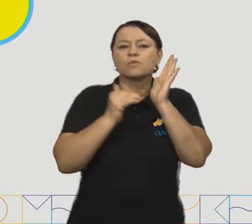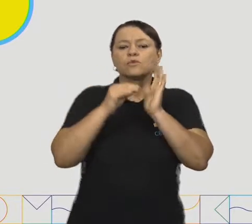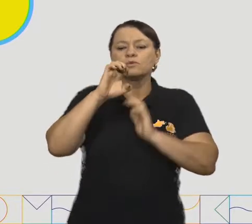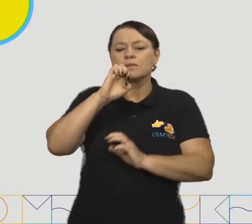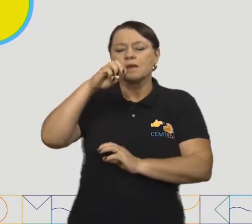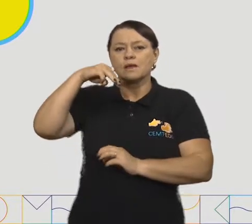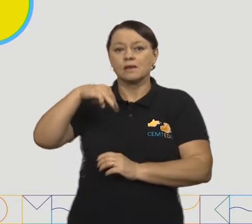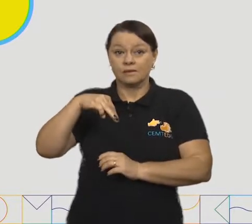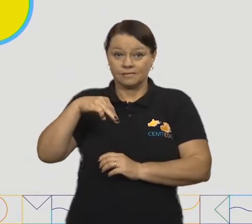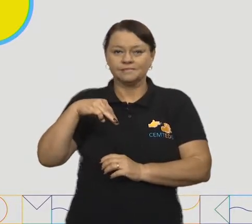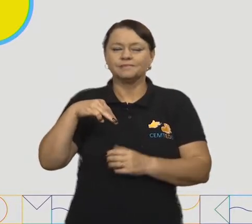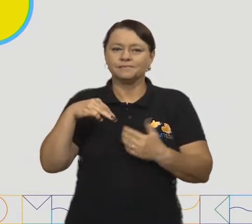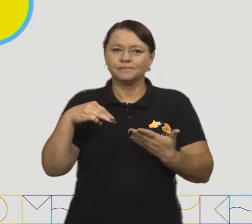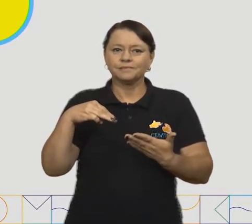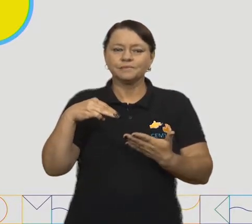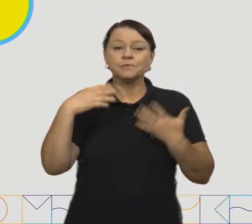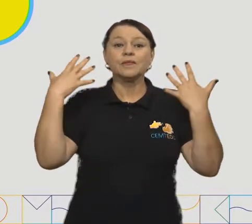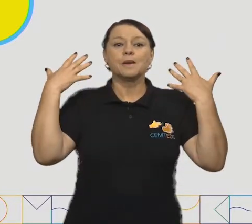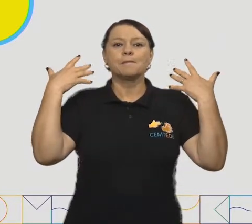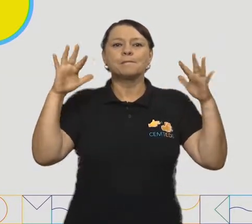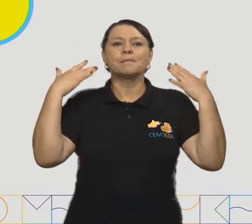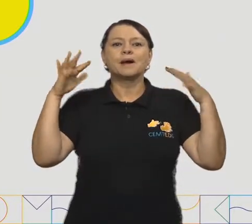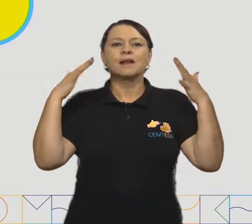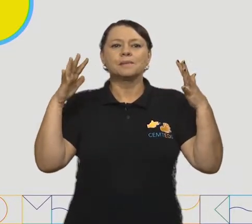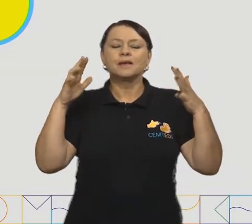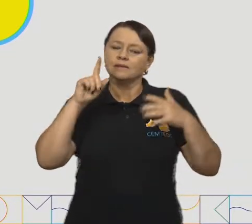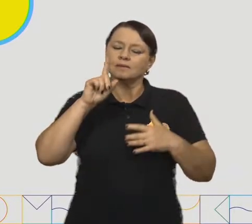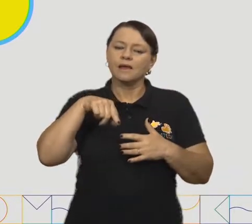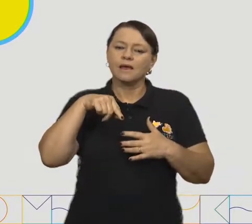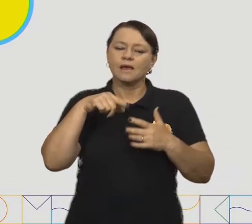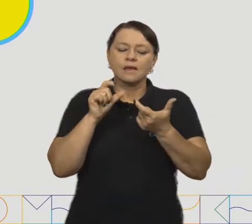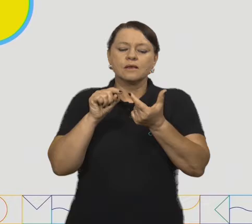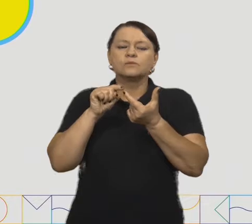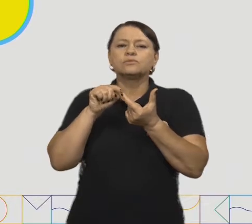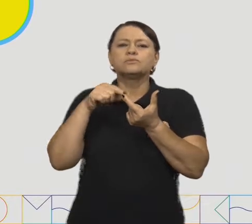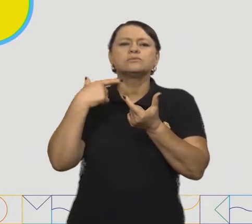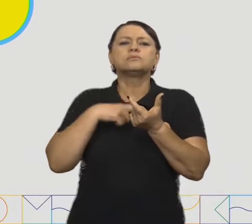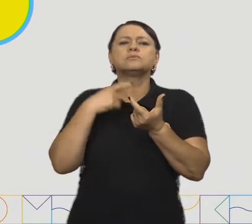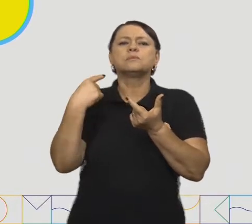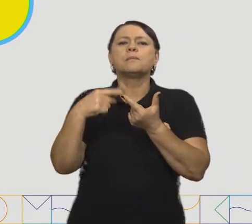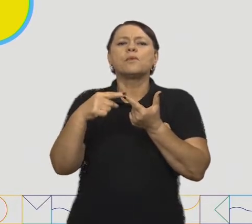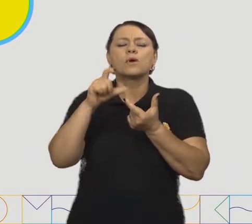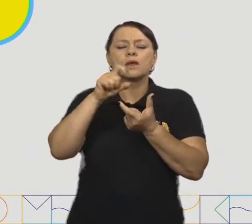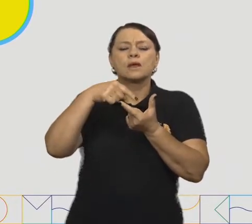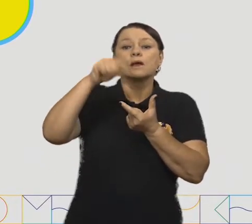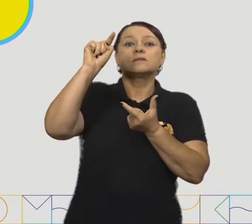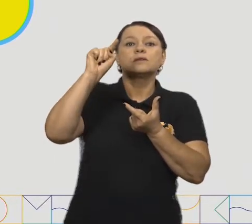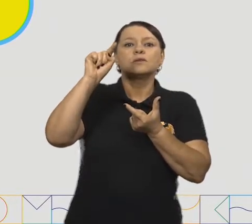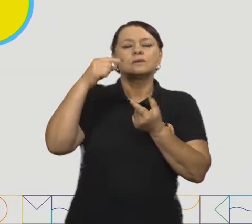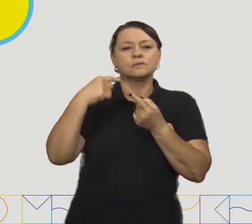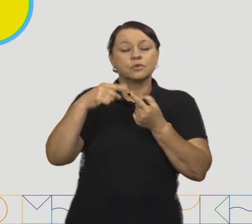Café é outra palavra oxítona. E por que ela foi acentuada? Porque ela terminou com E.